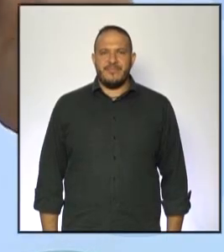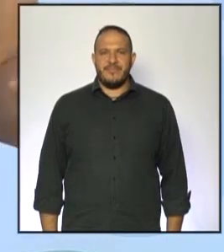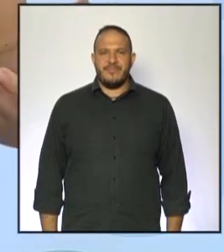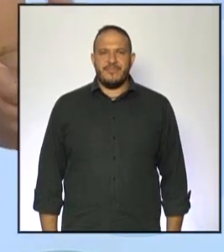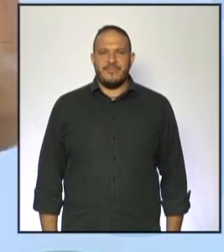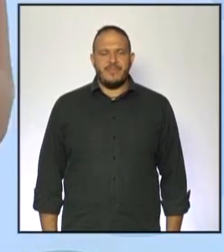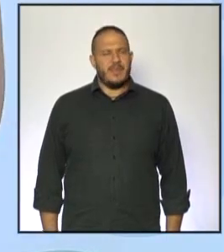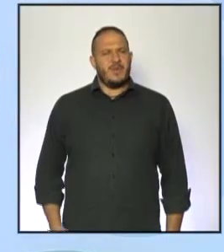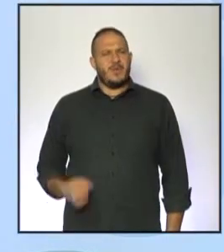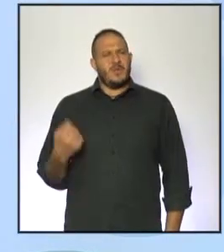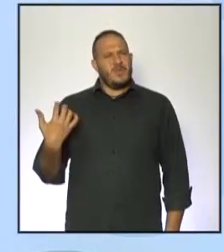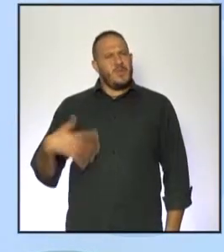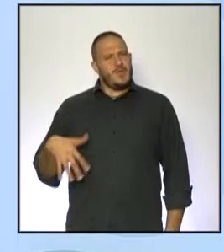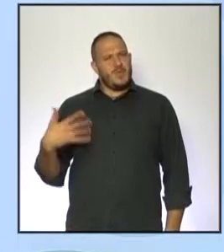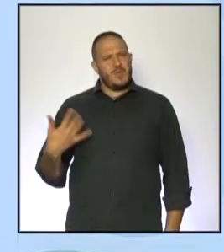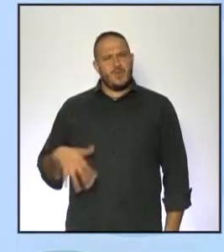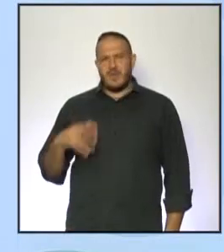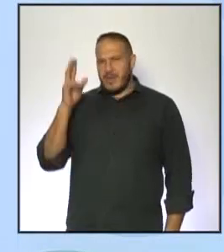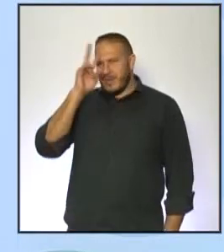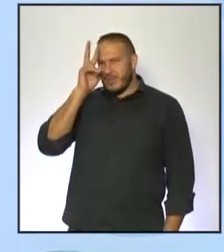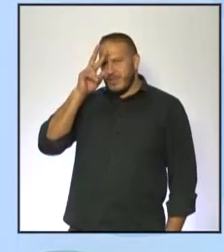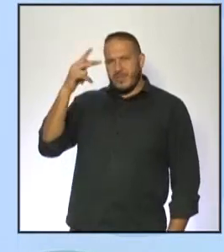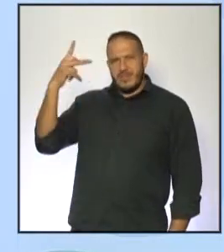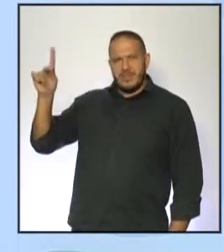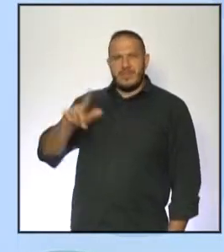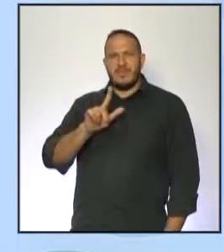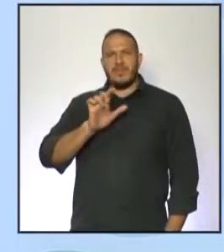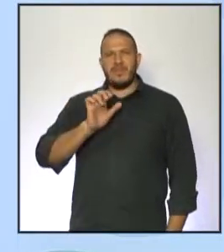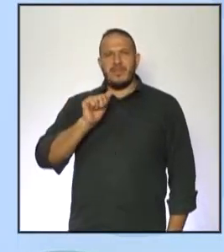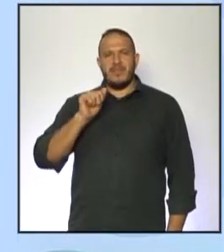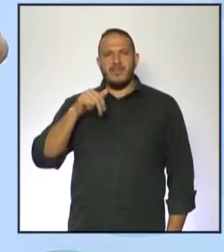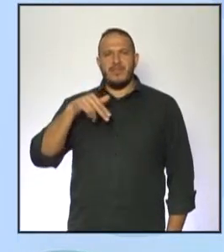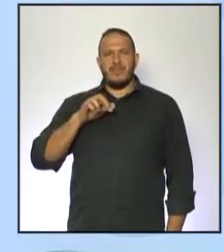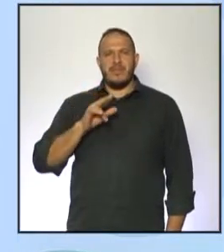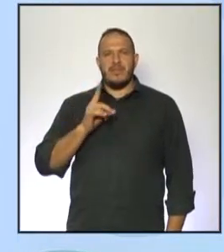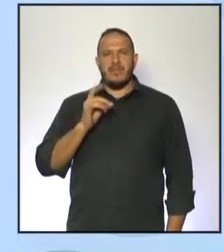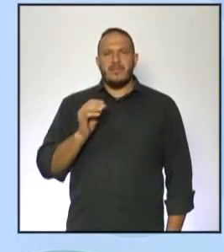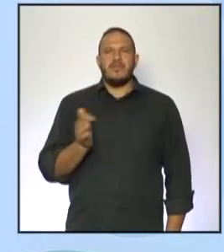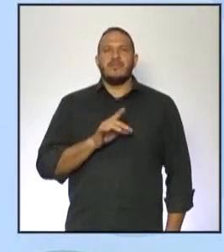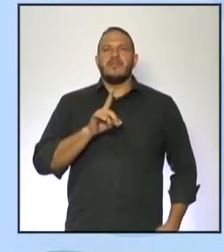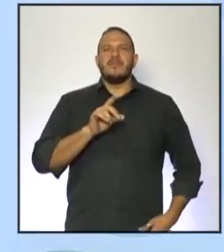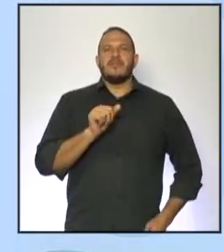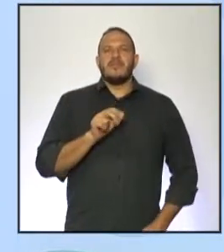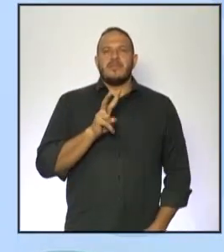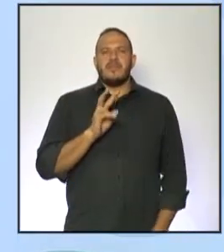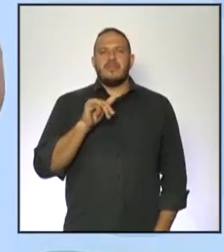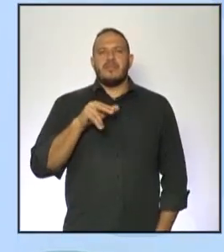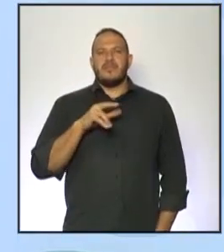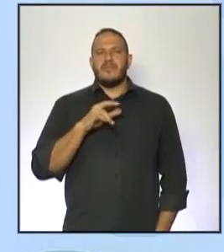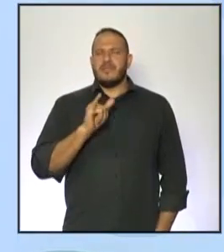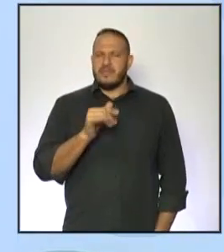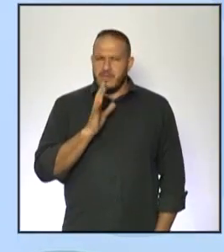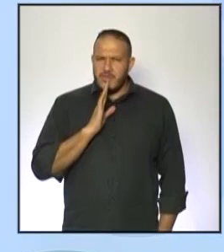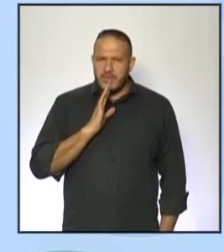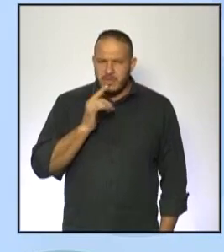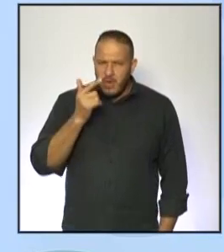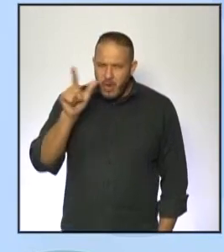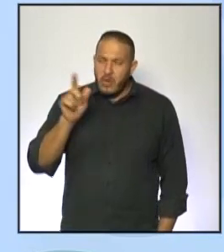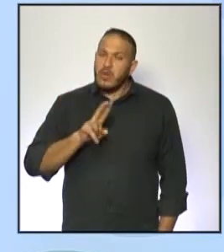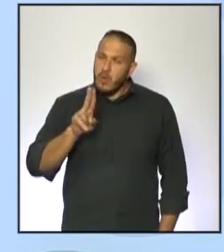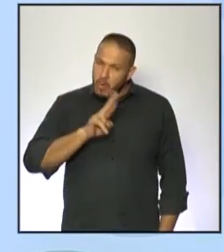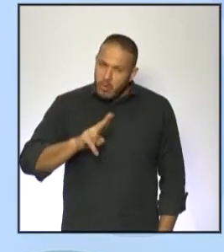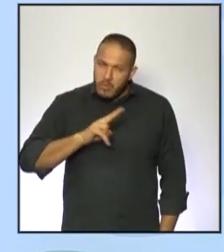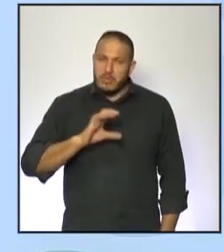Que incrível a história de Leonardo da Vinci, né? Vocês conhecem outros inventores? Usem o chat do aplicativo para